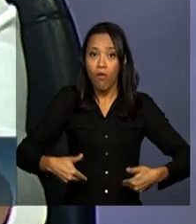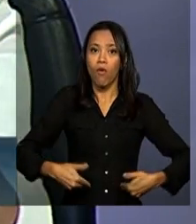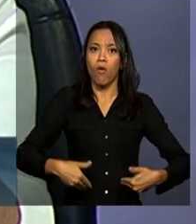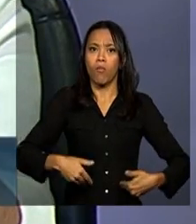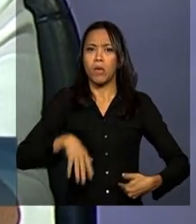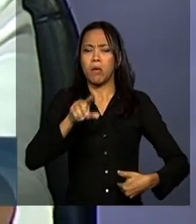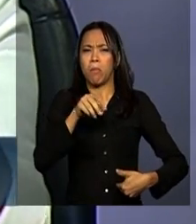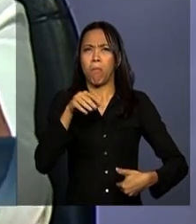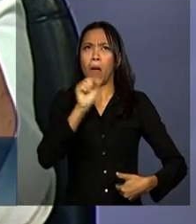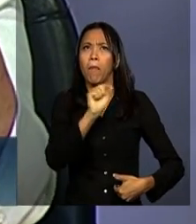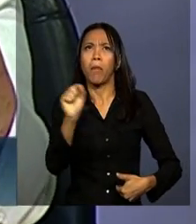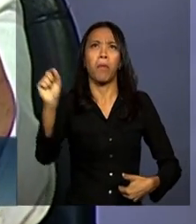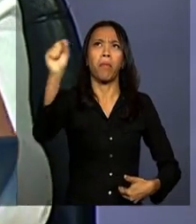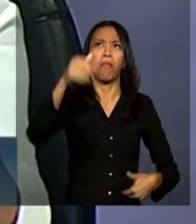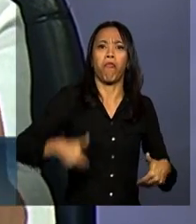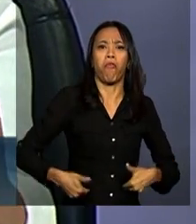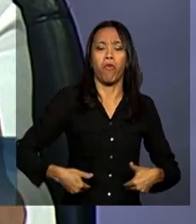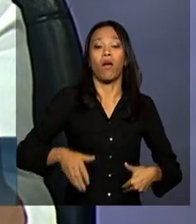tivemos esta